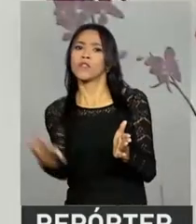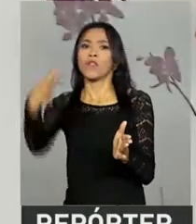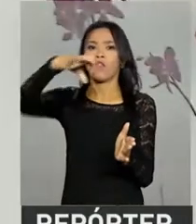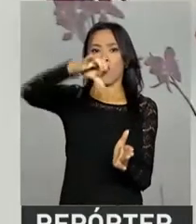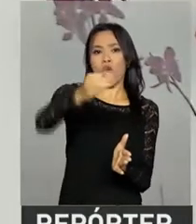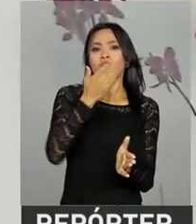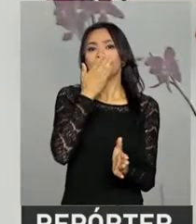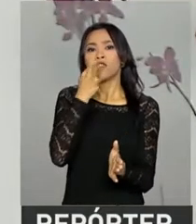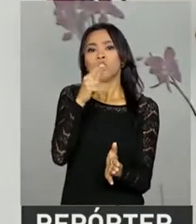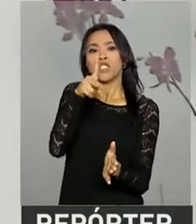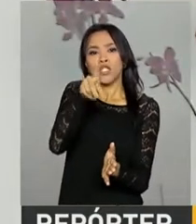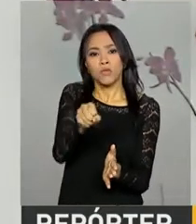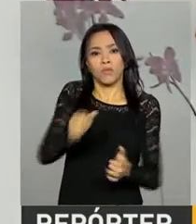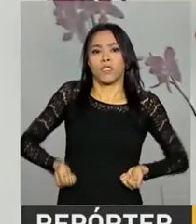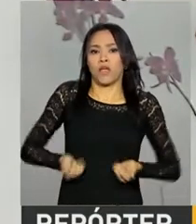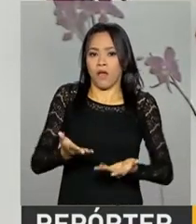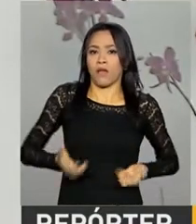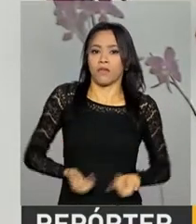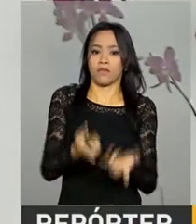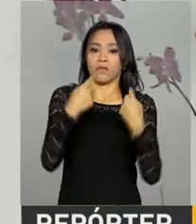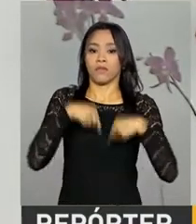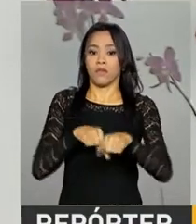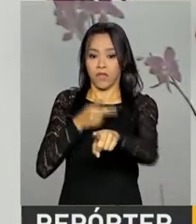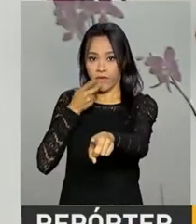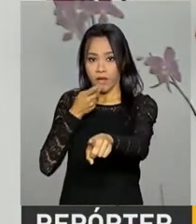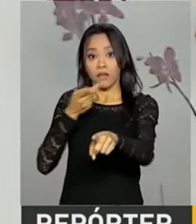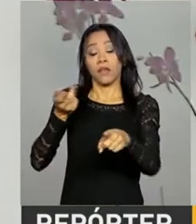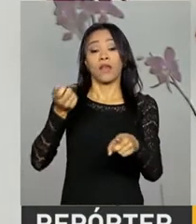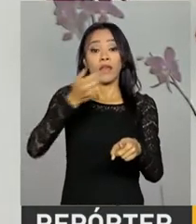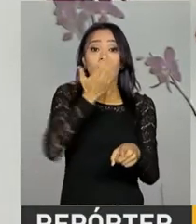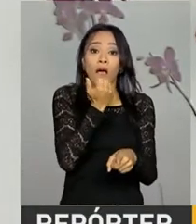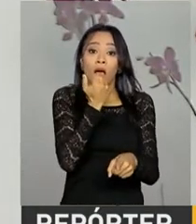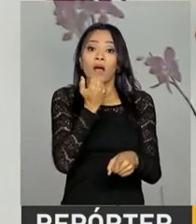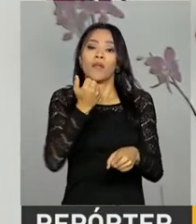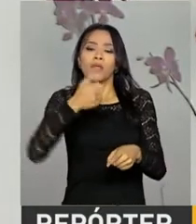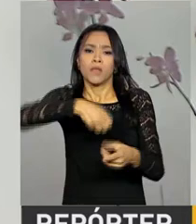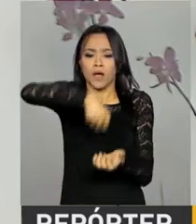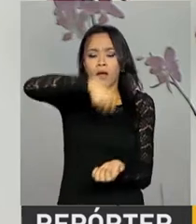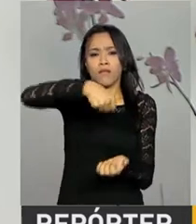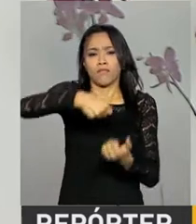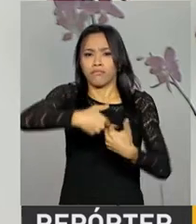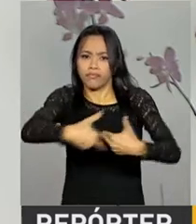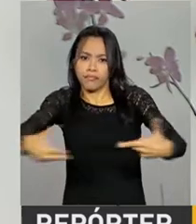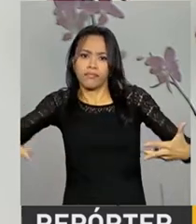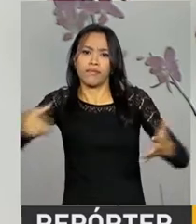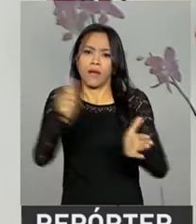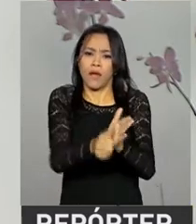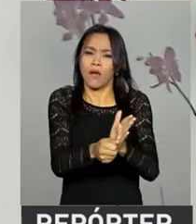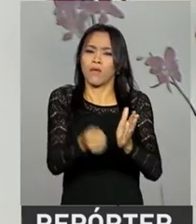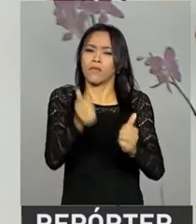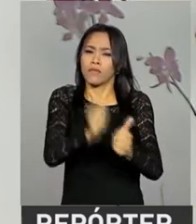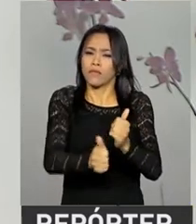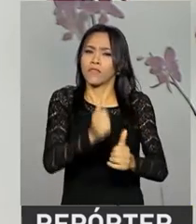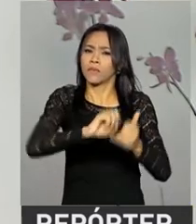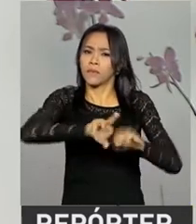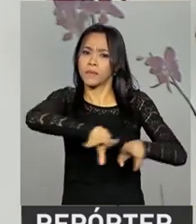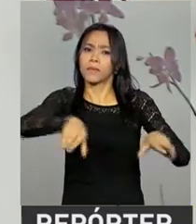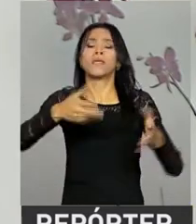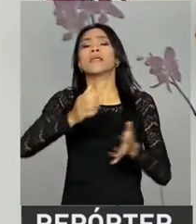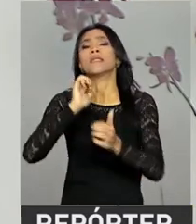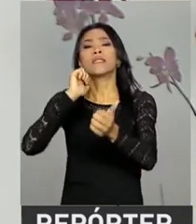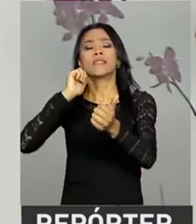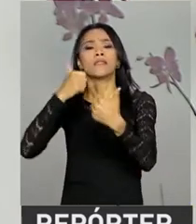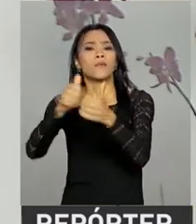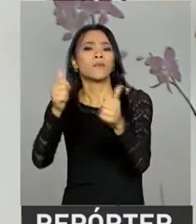Os alimentos têm um peso muito grande, essa é a primeira grande despesa de uma família, né? Transporte,